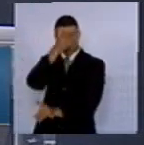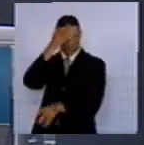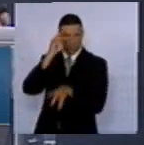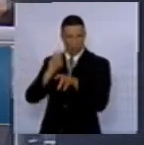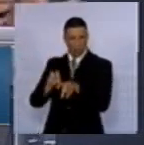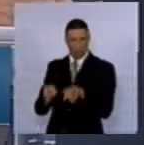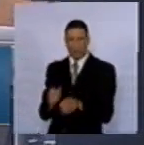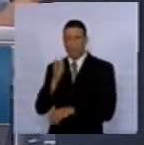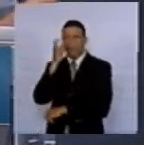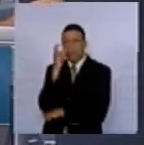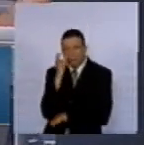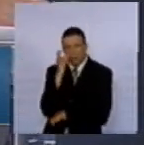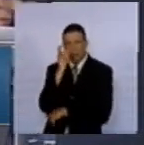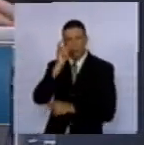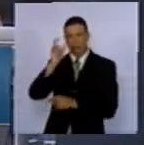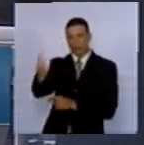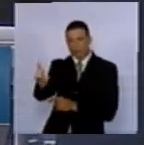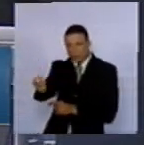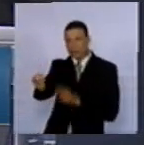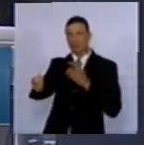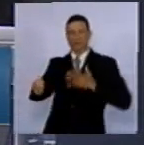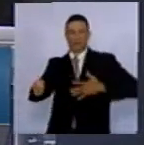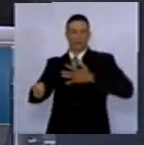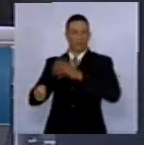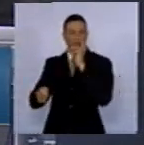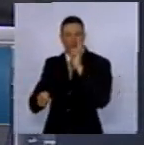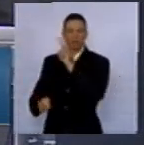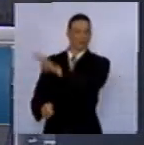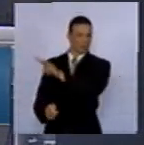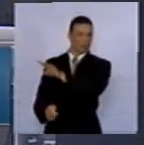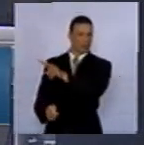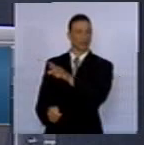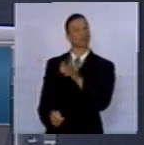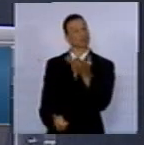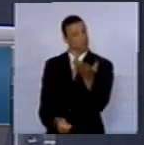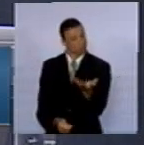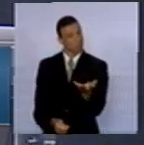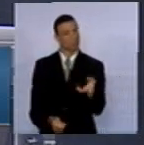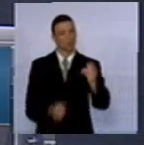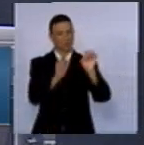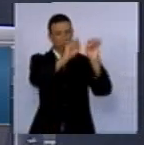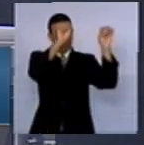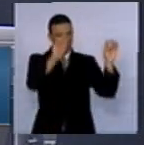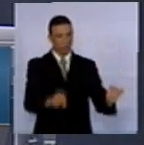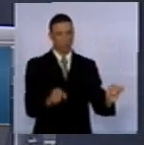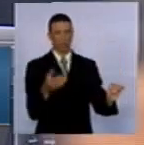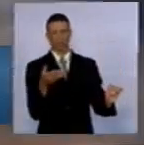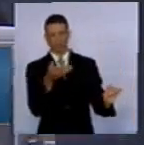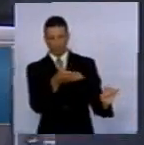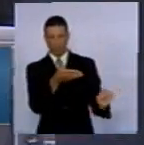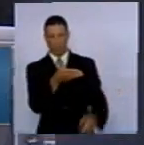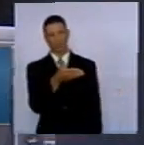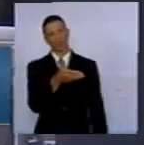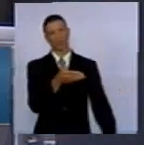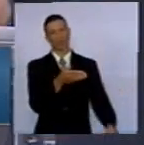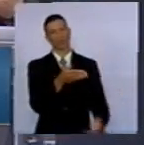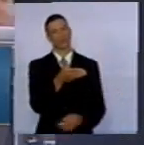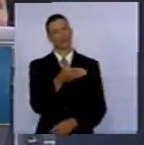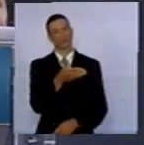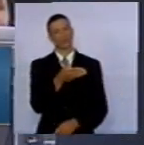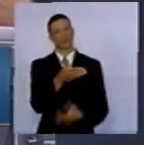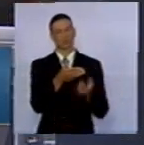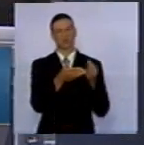uma determinada programação este sistema este sistema é